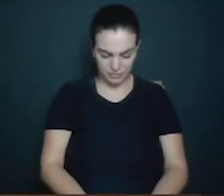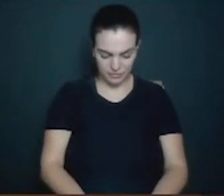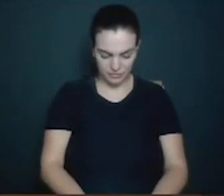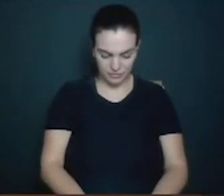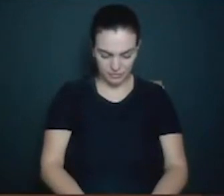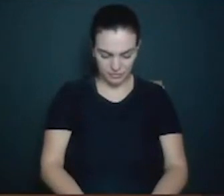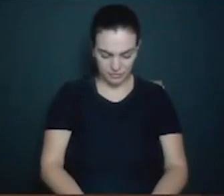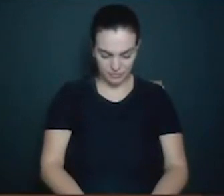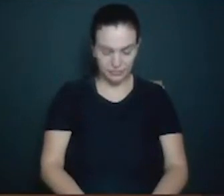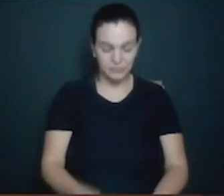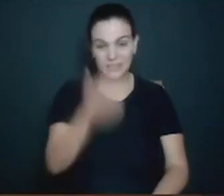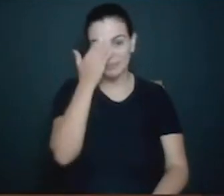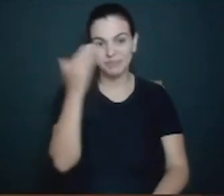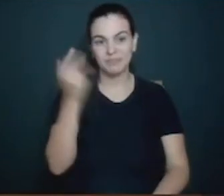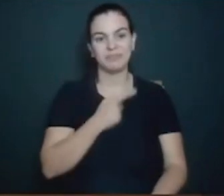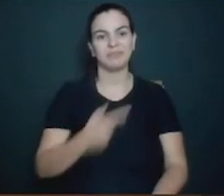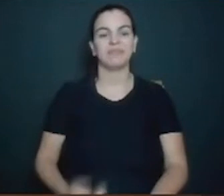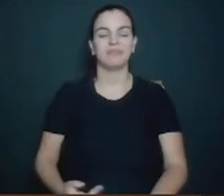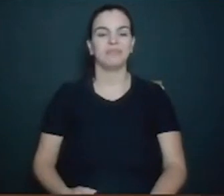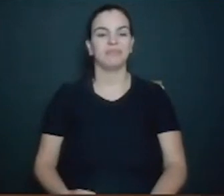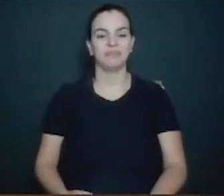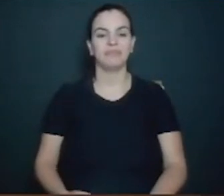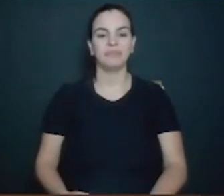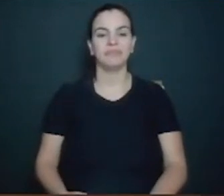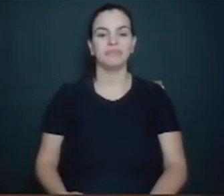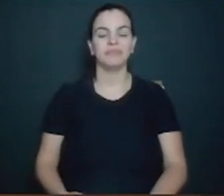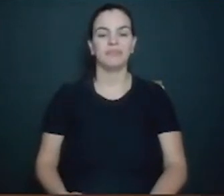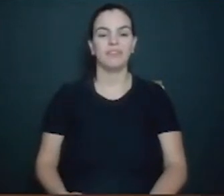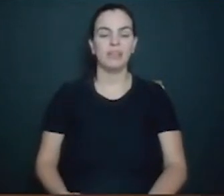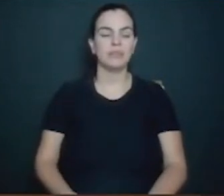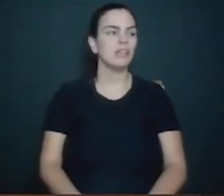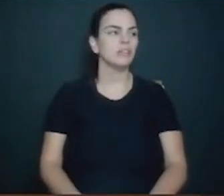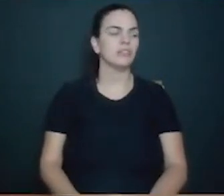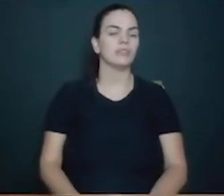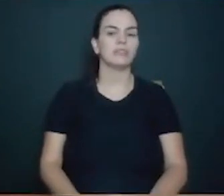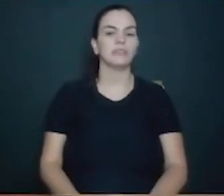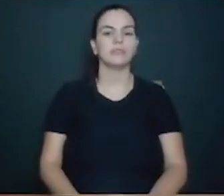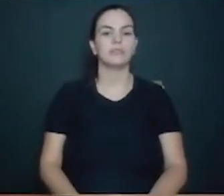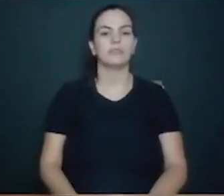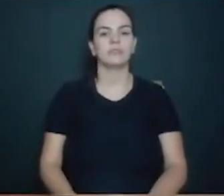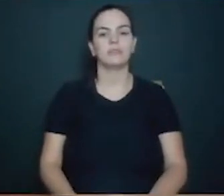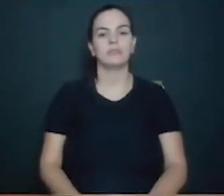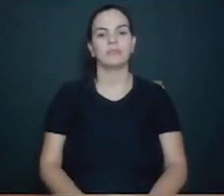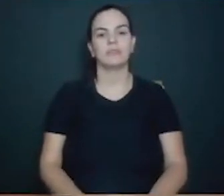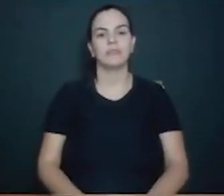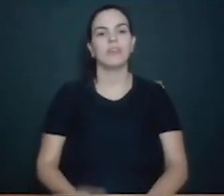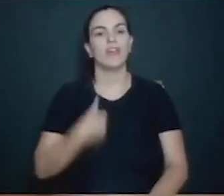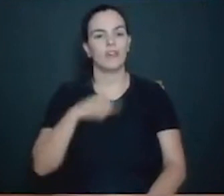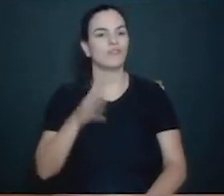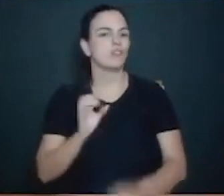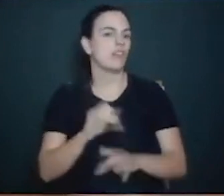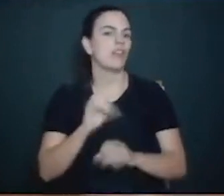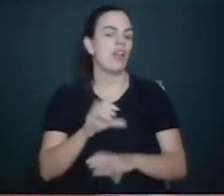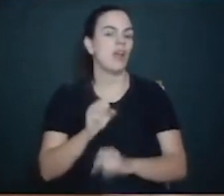Muito obrigado, presidente Tito. Obrigado pela referência. Já fui professor, dei aula no SESC algumas vezes,